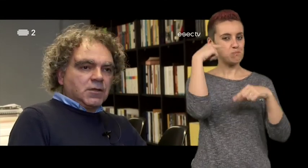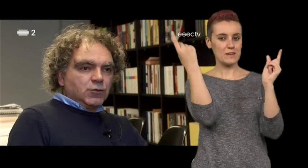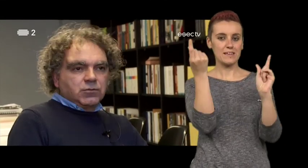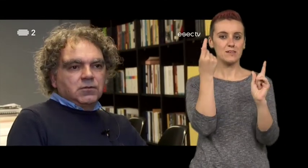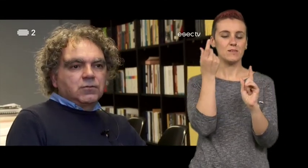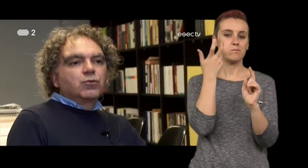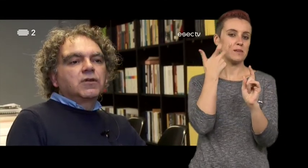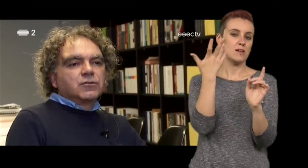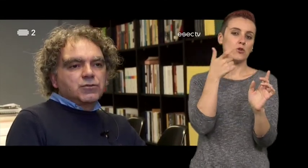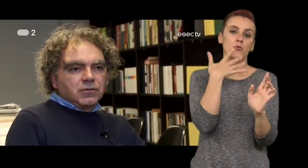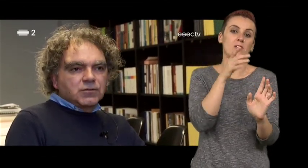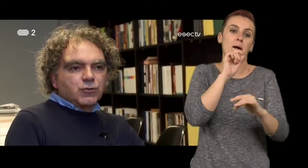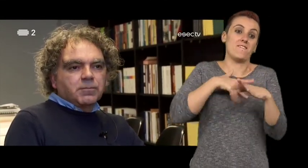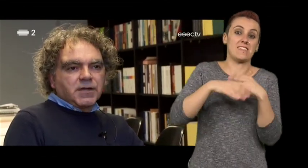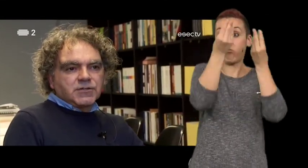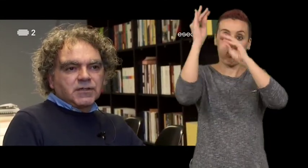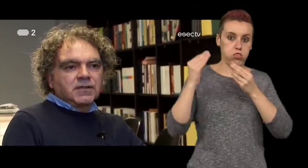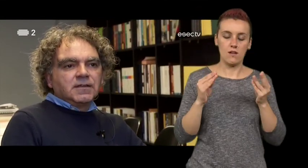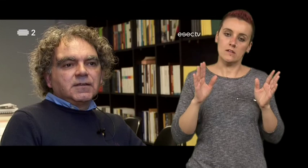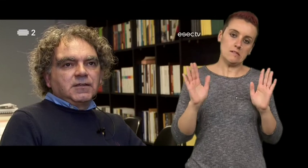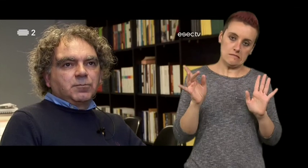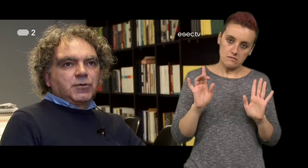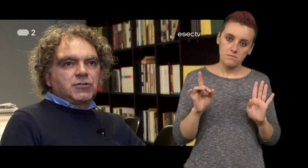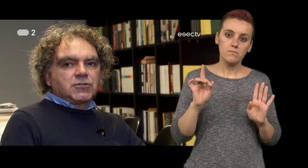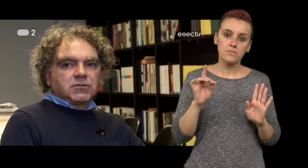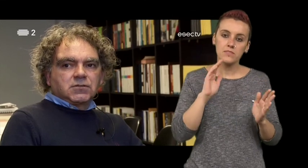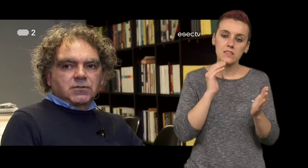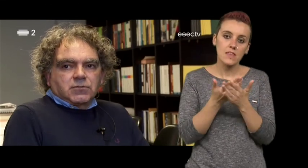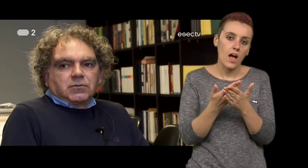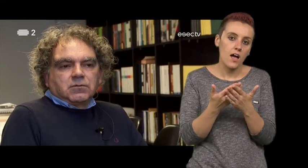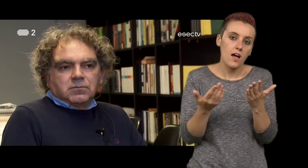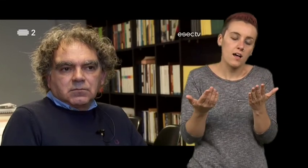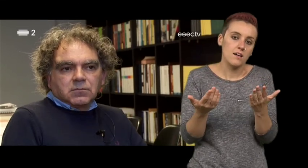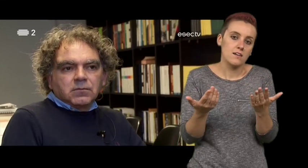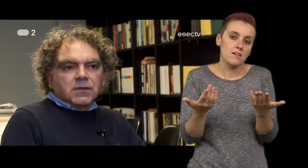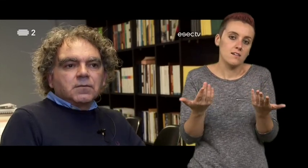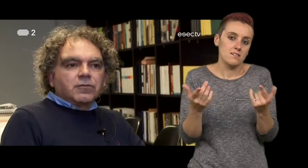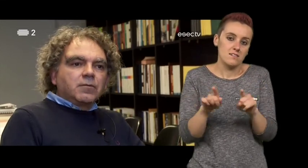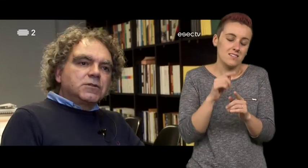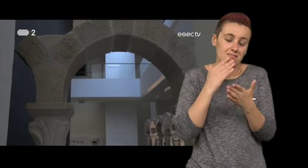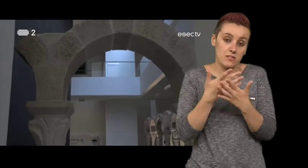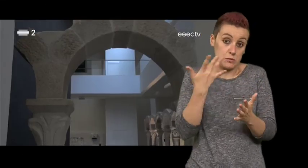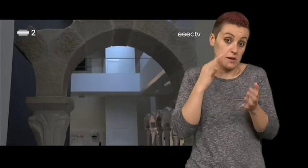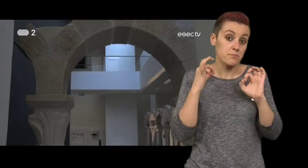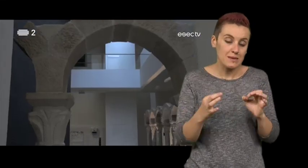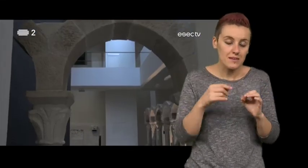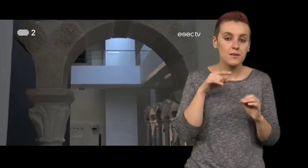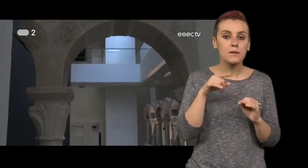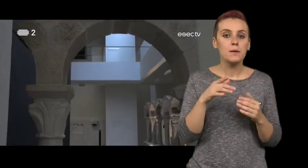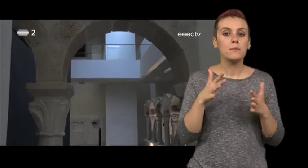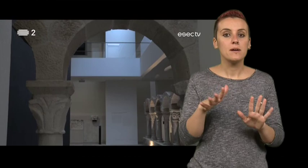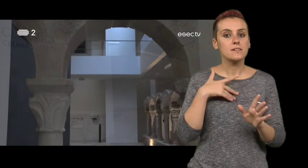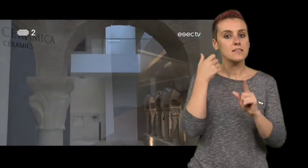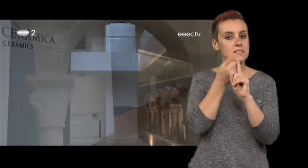mostrar tudo aquilo de que sou capaz, não é? E depois resulta provavelmente numa grande asneira. Esse